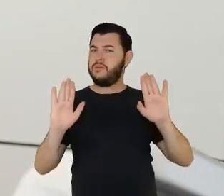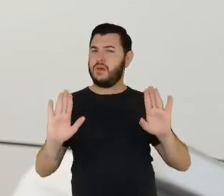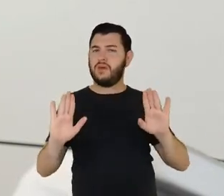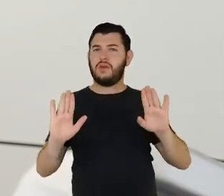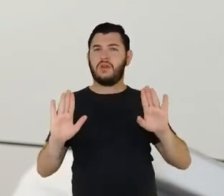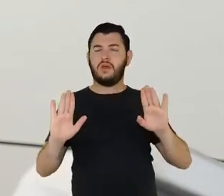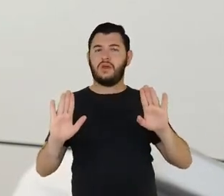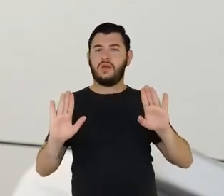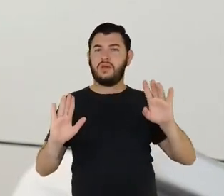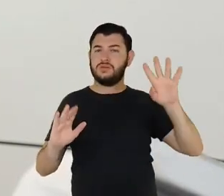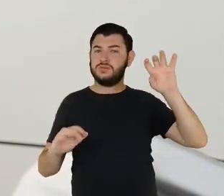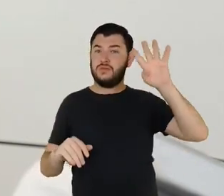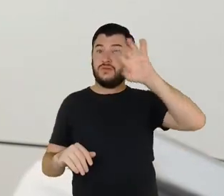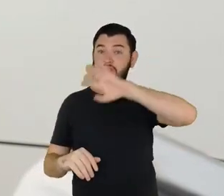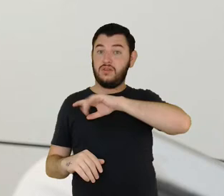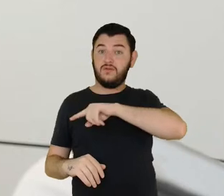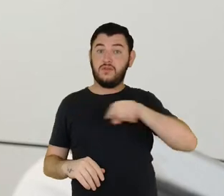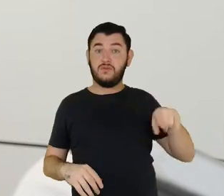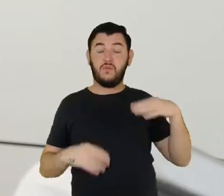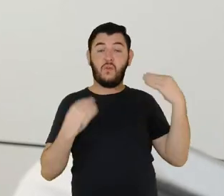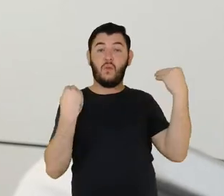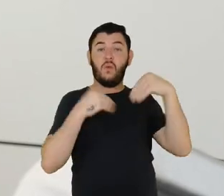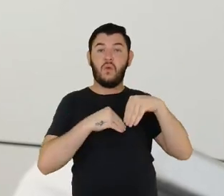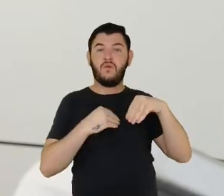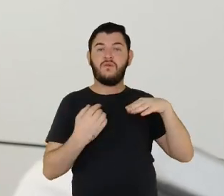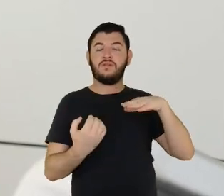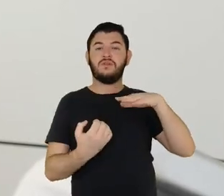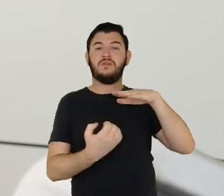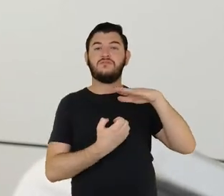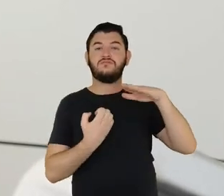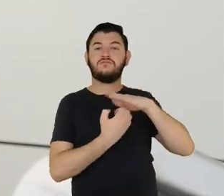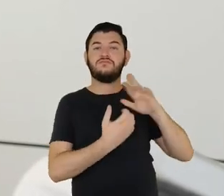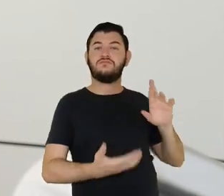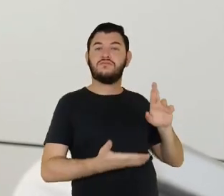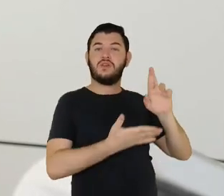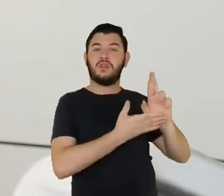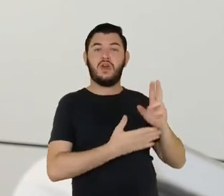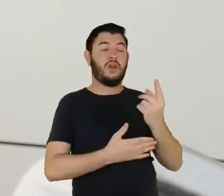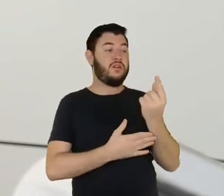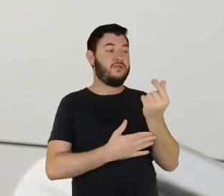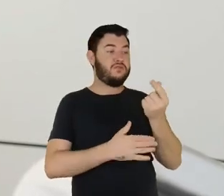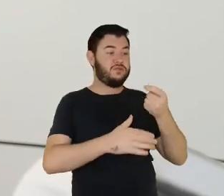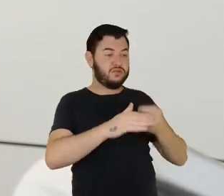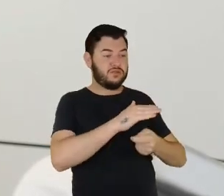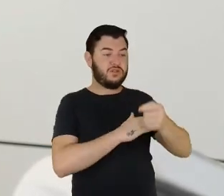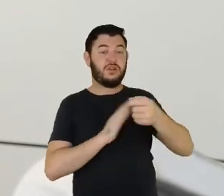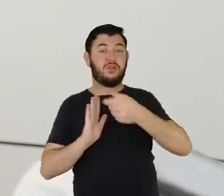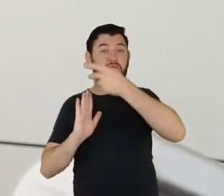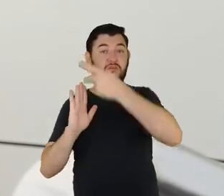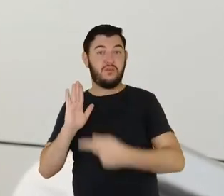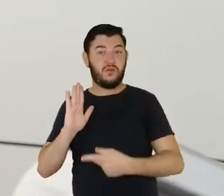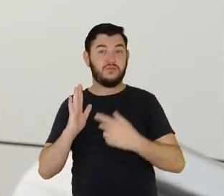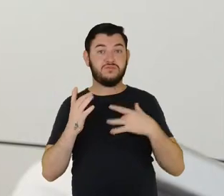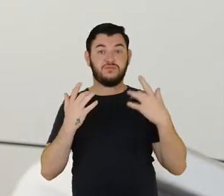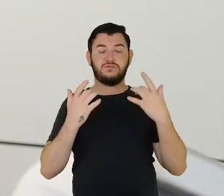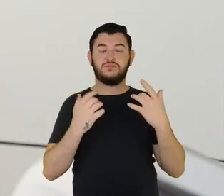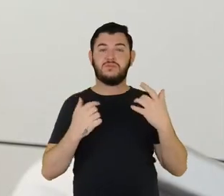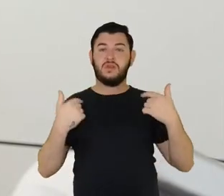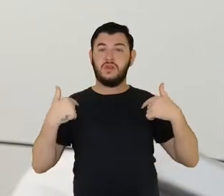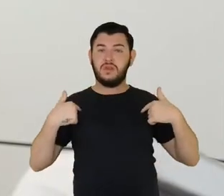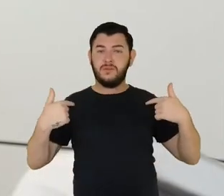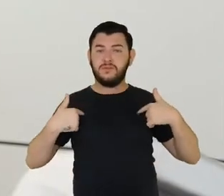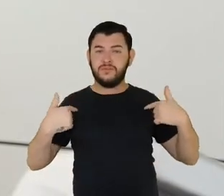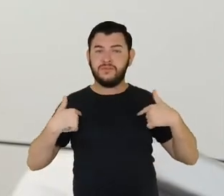dinheiro na sua lei, no seu projeto. Claro. Se eu sou empresário, eu sou de um grande